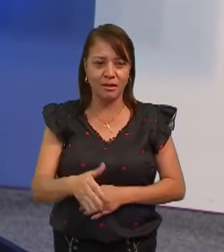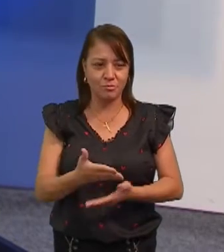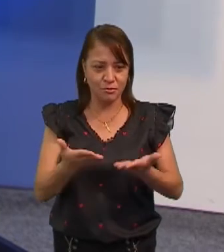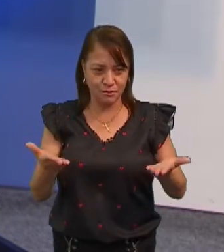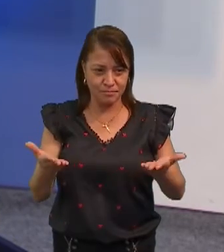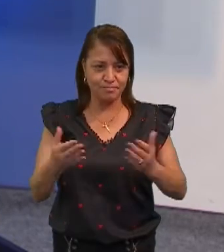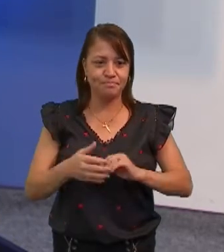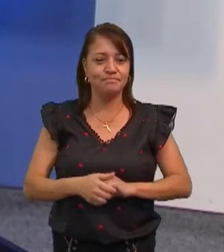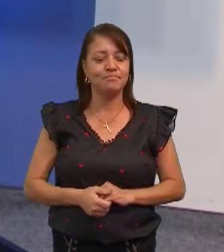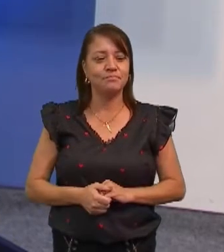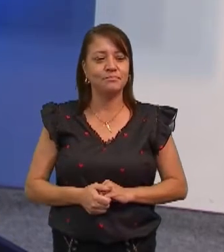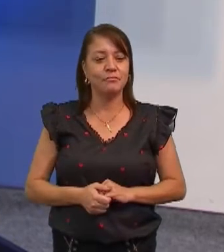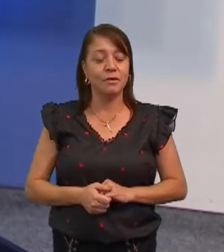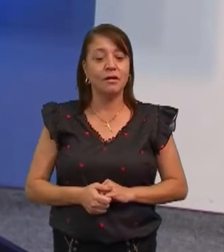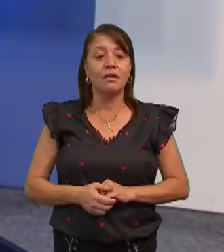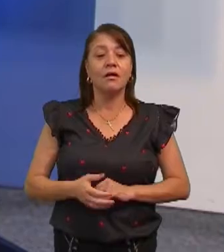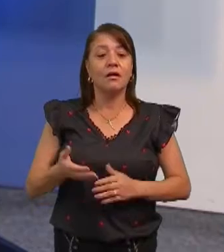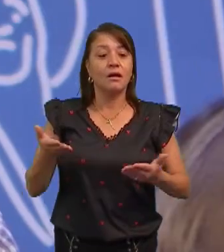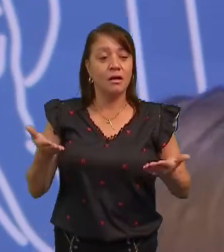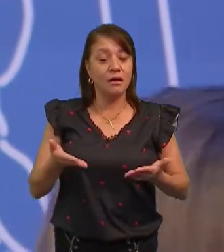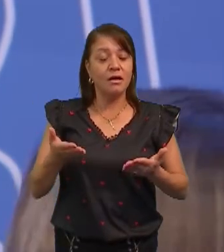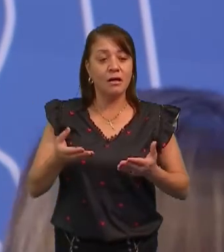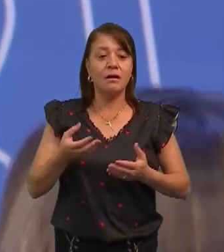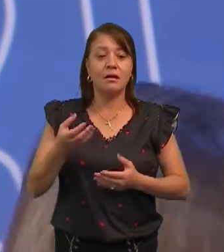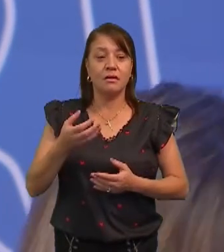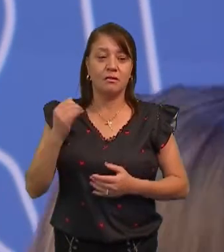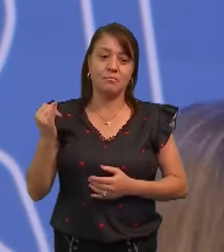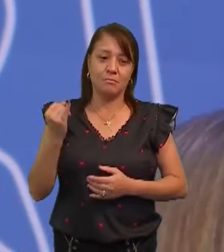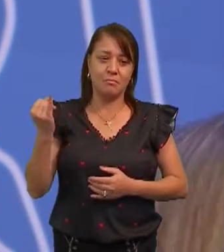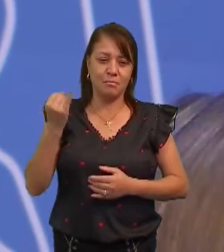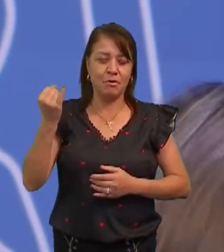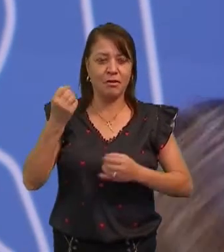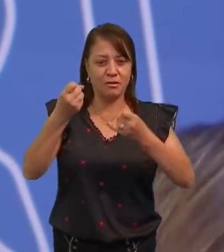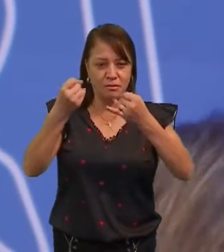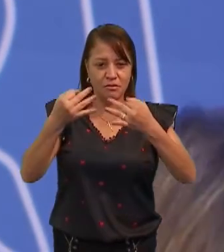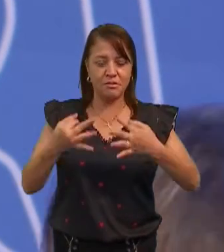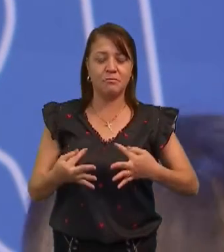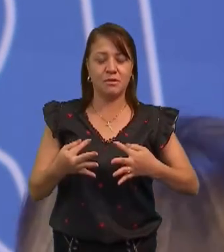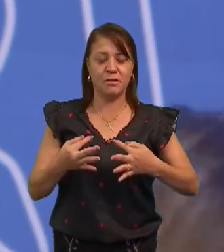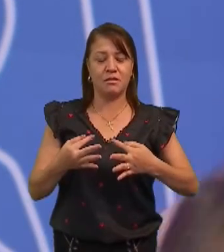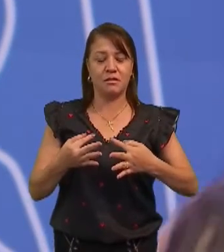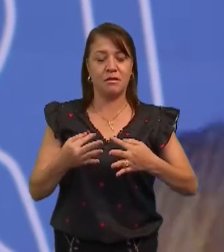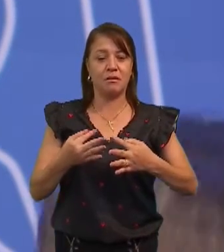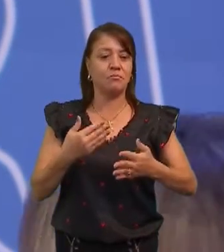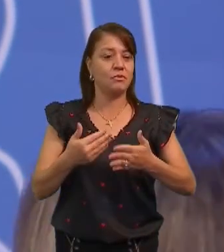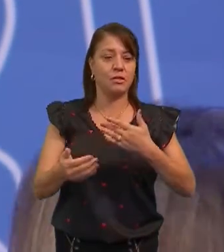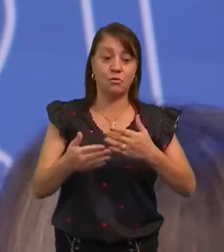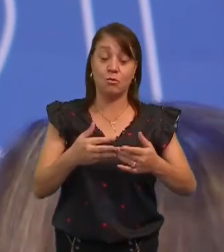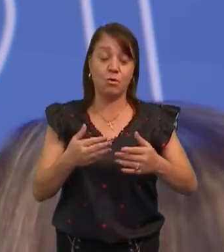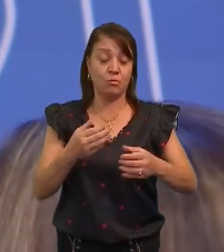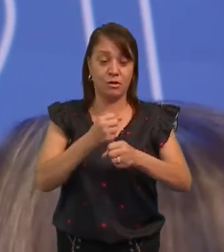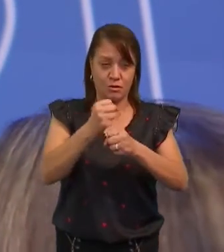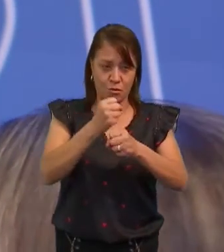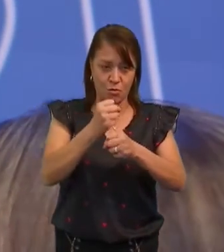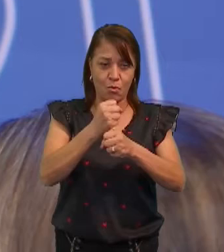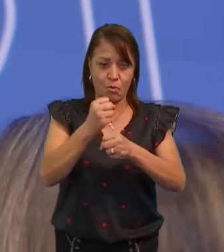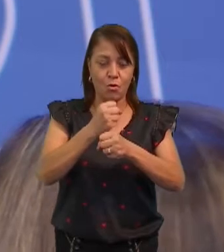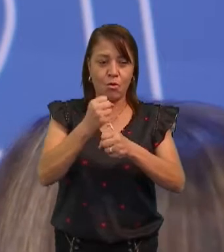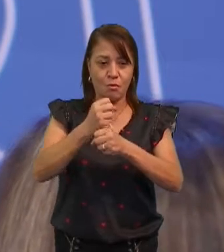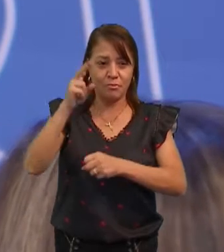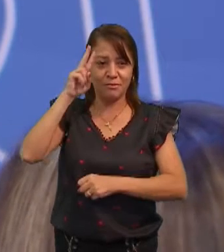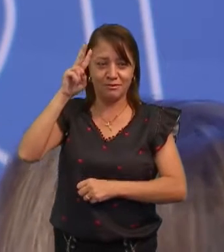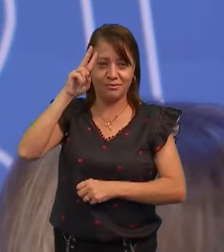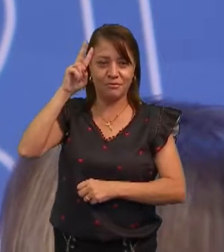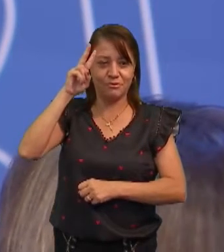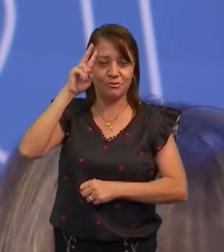é importante né a gente até contextualizar né porque toda e qualquer obra ela tem uma história né do início meio fim e eu posso